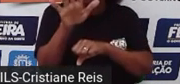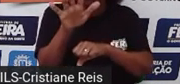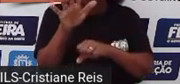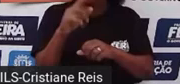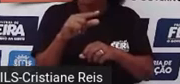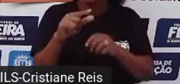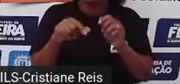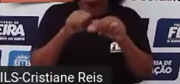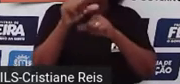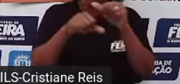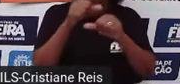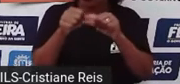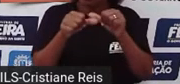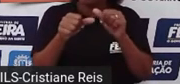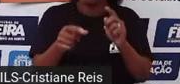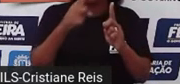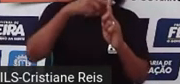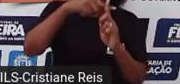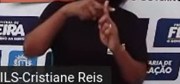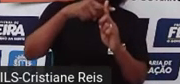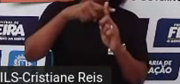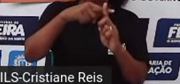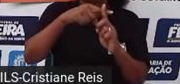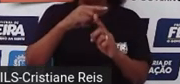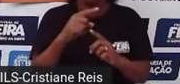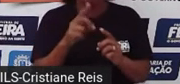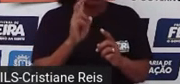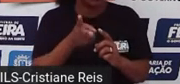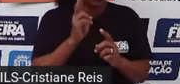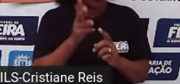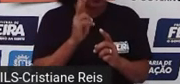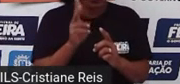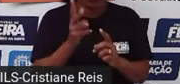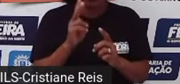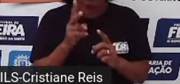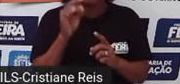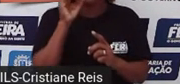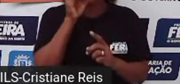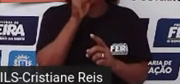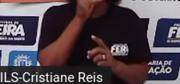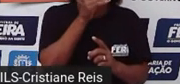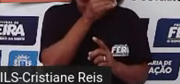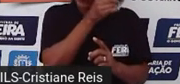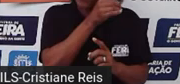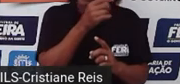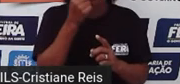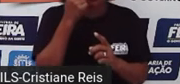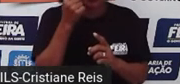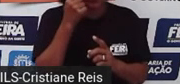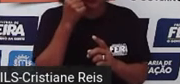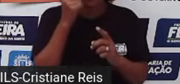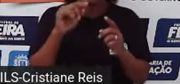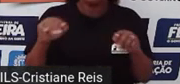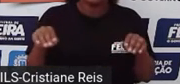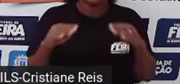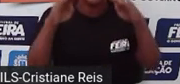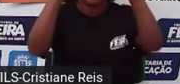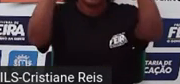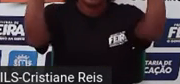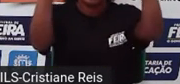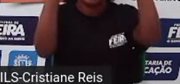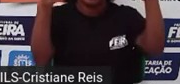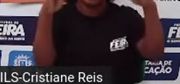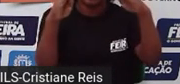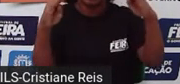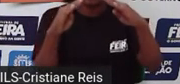do Círculo Polar Ártico aí depois você já vai né para vegetação dentro detalhe que é onde você vai ter os Pinheirinhos não